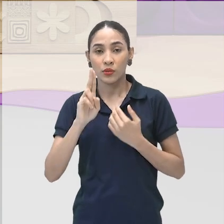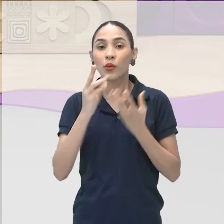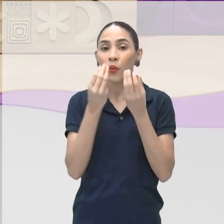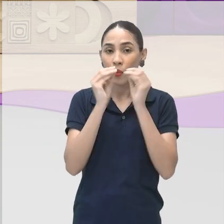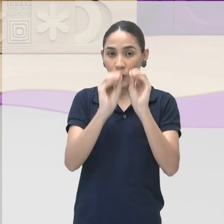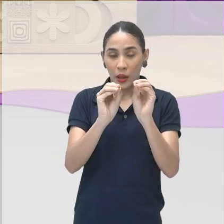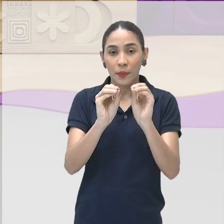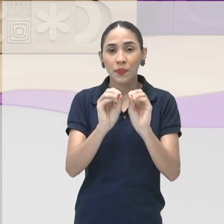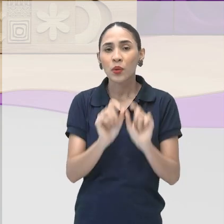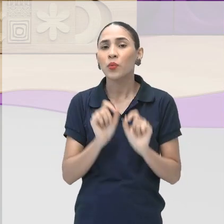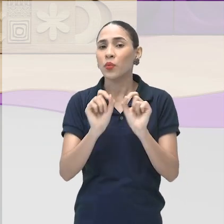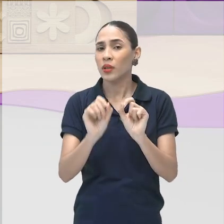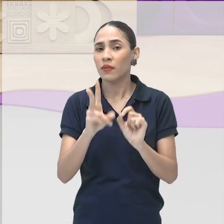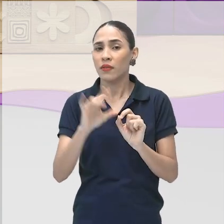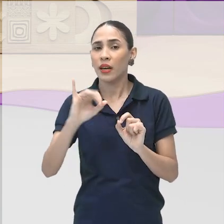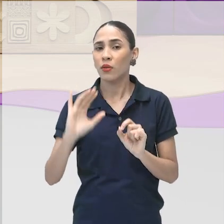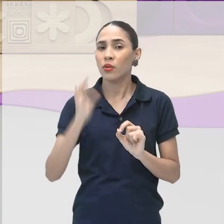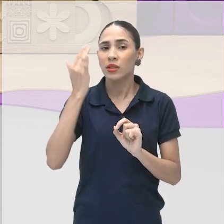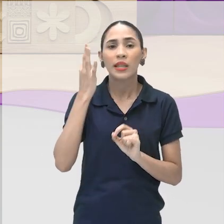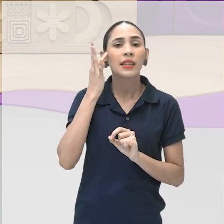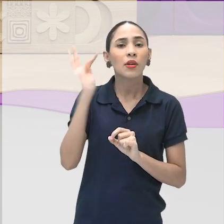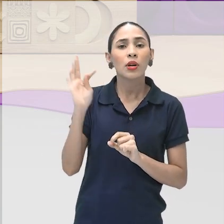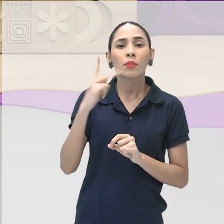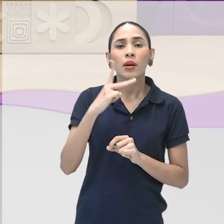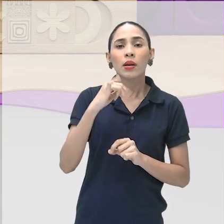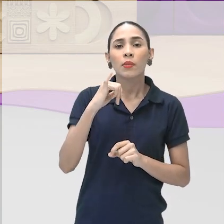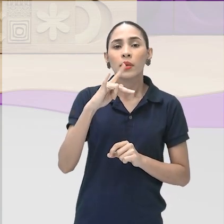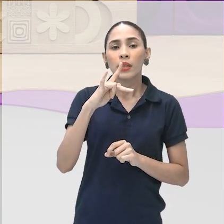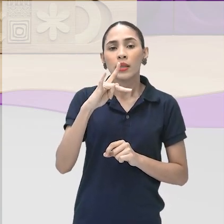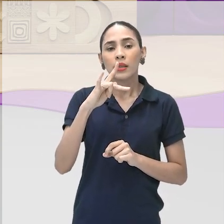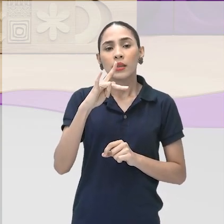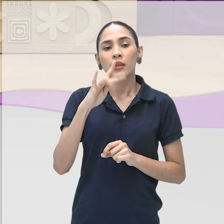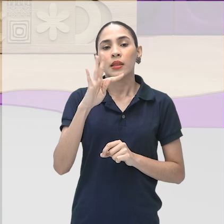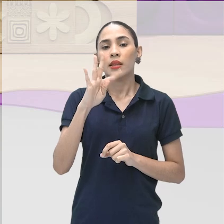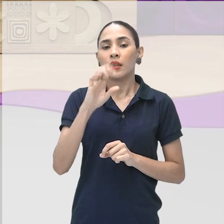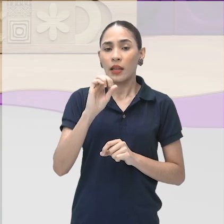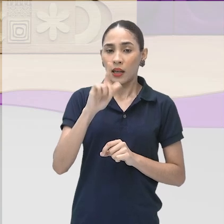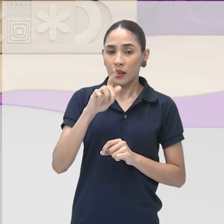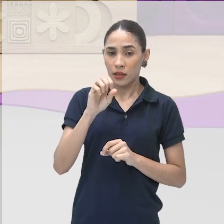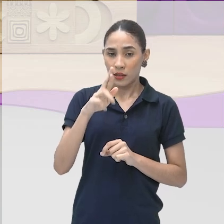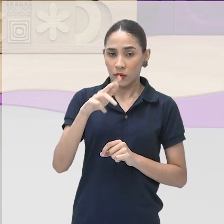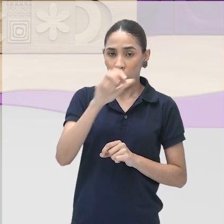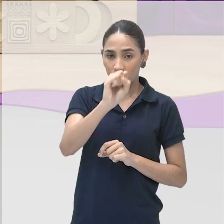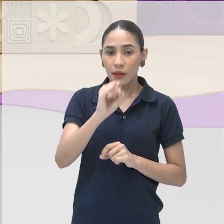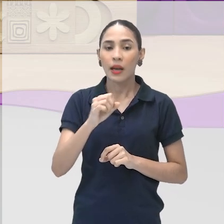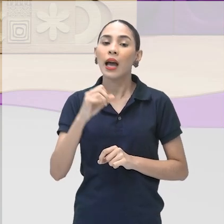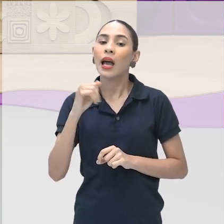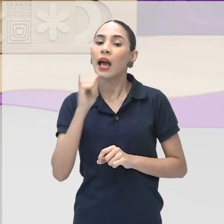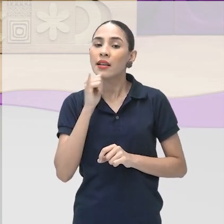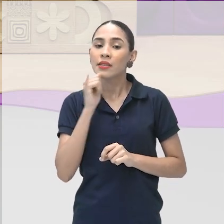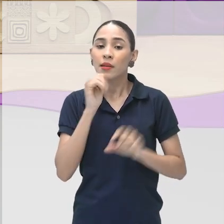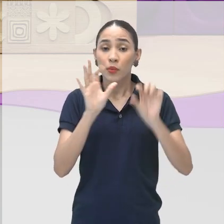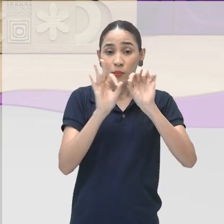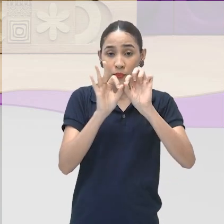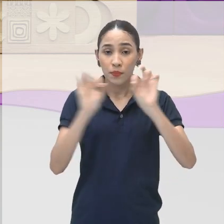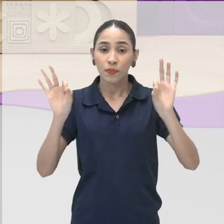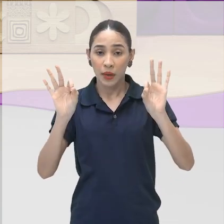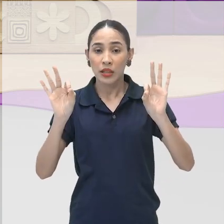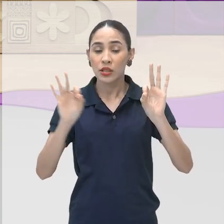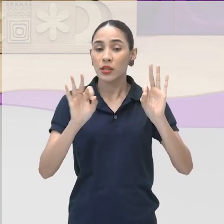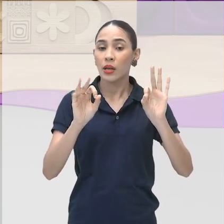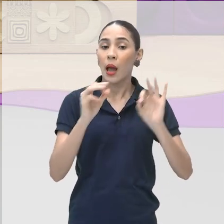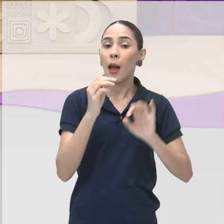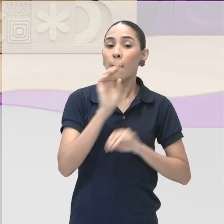medidas. O que acontece com o Teorema de Pitágoras? Então, a gente tem aqui, no lado que mede 3, a